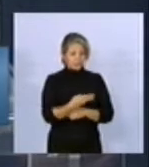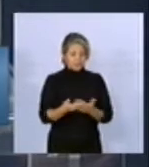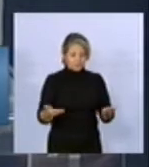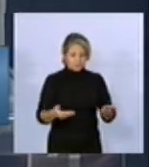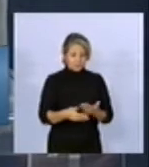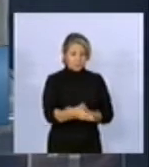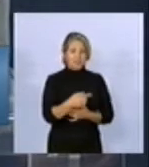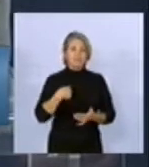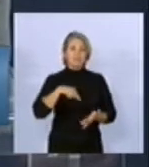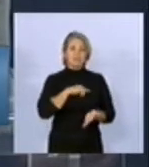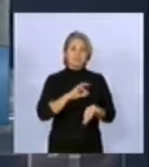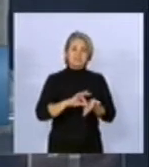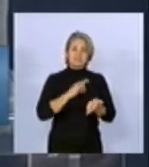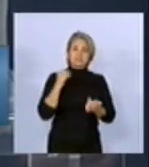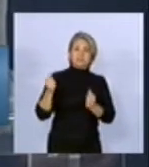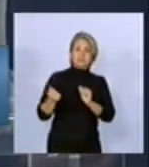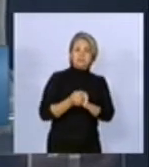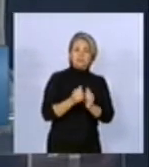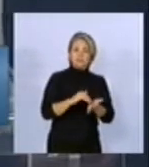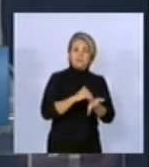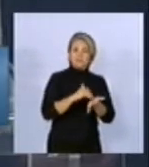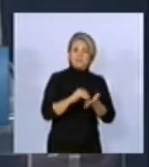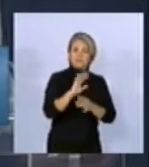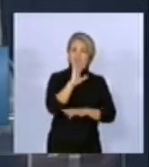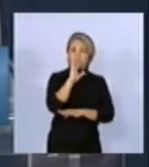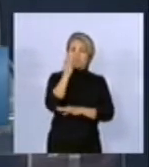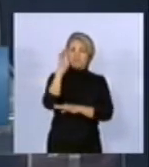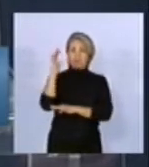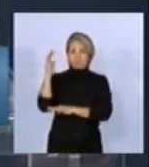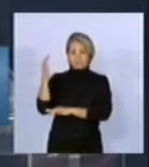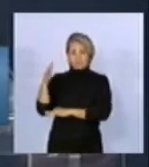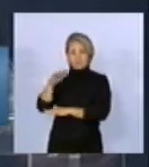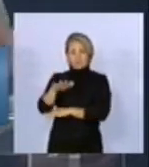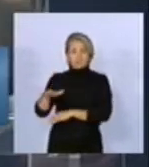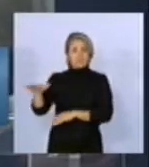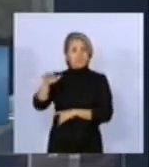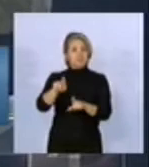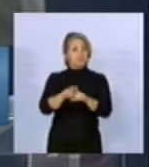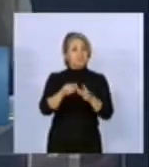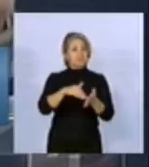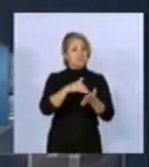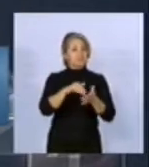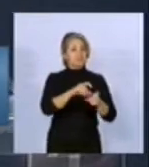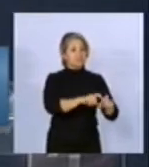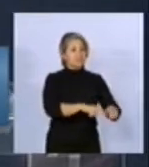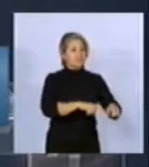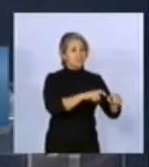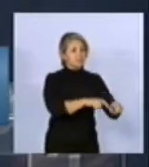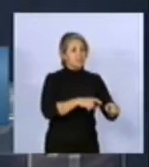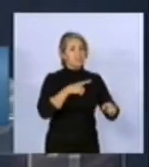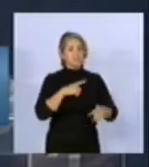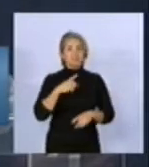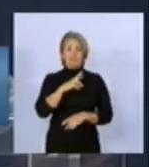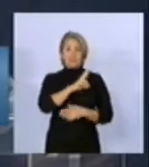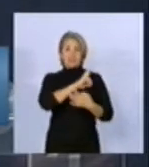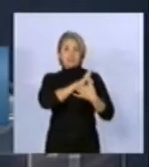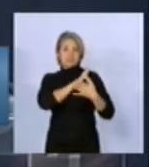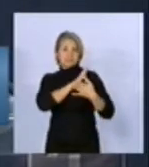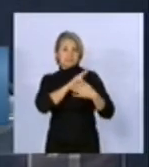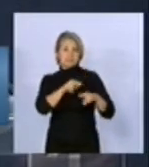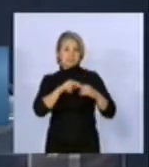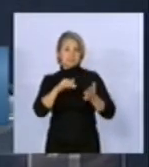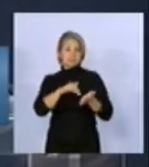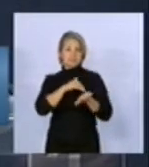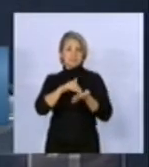nós assinamos juntamente com a secretaria do meio ambiente EA secretaria da Agricultura que está aqui representada pela